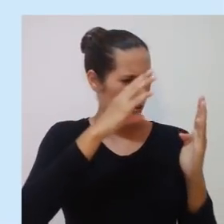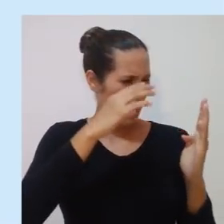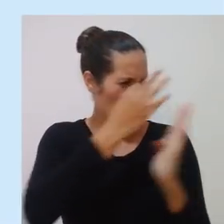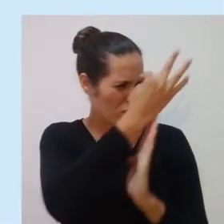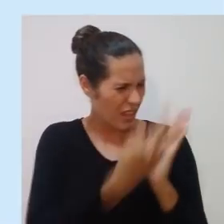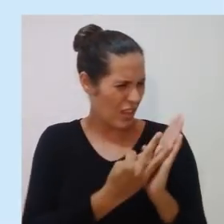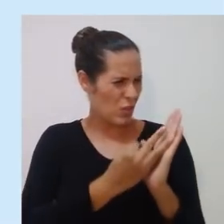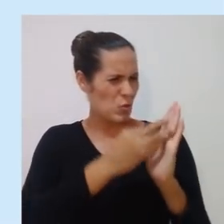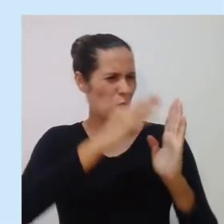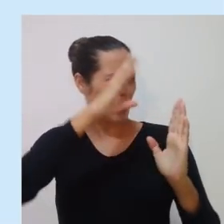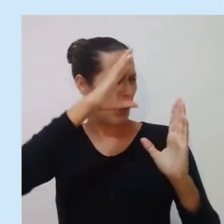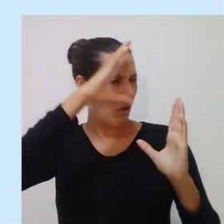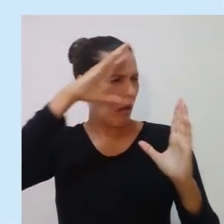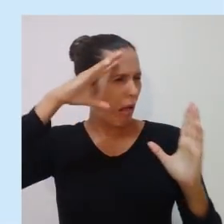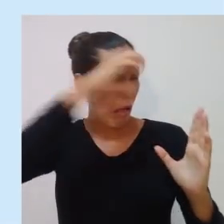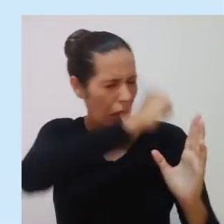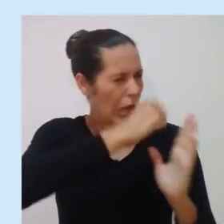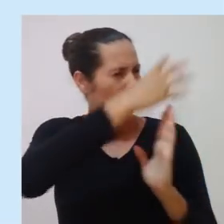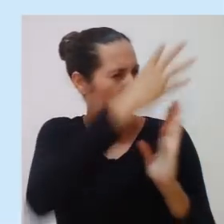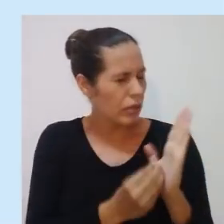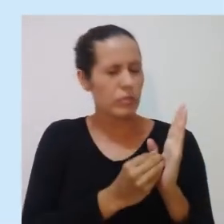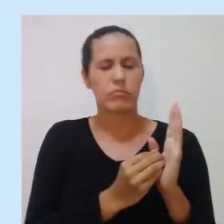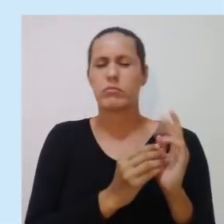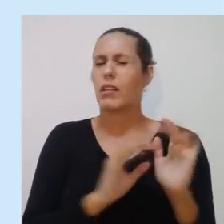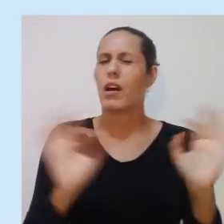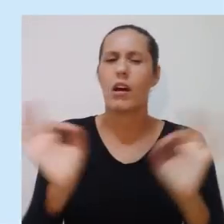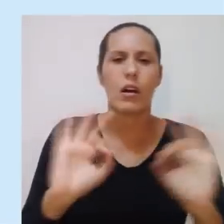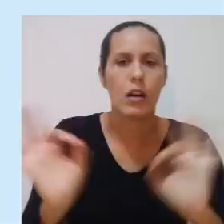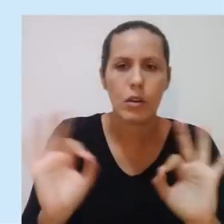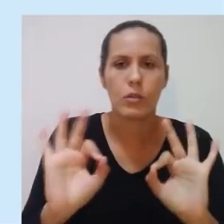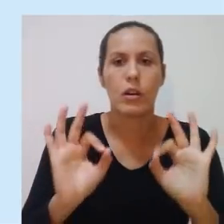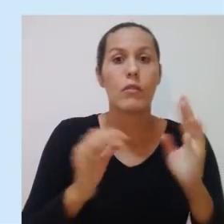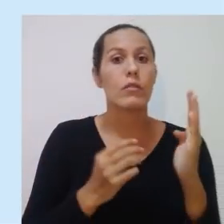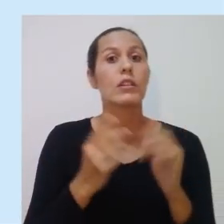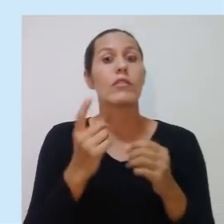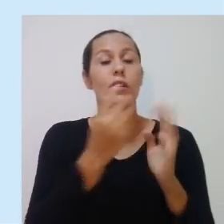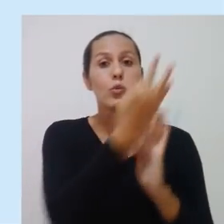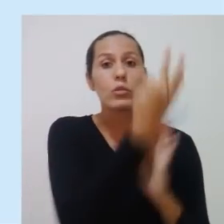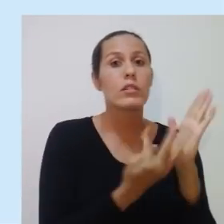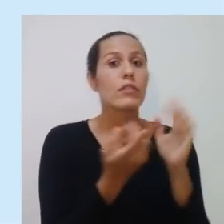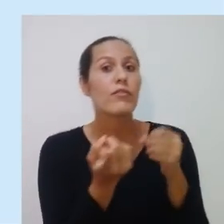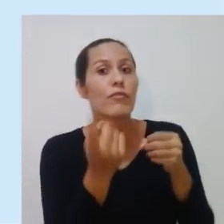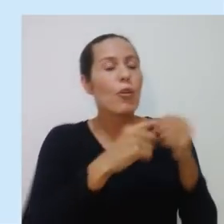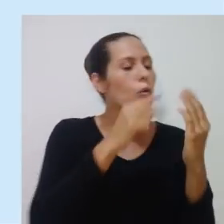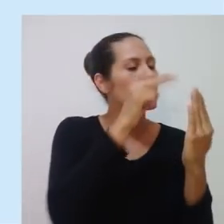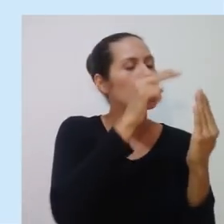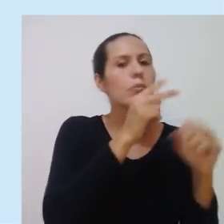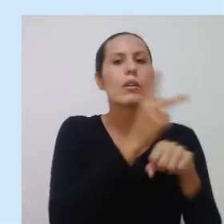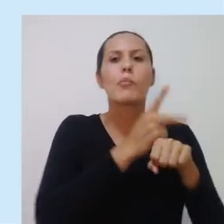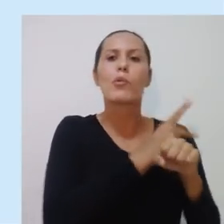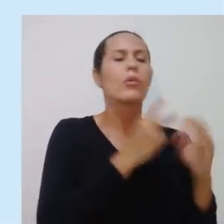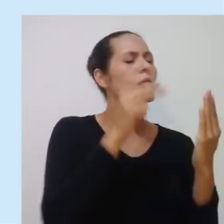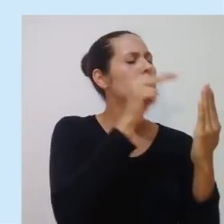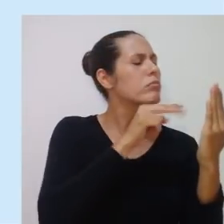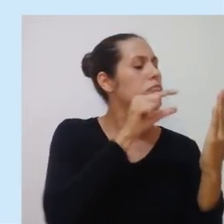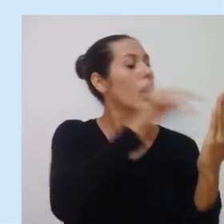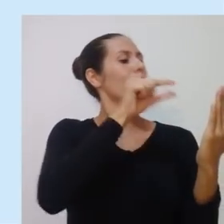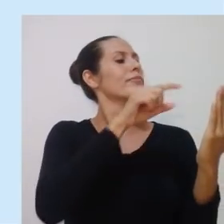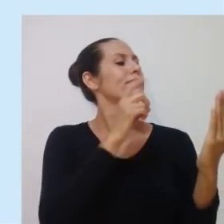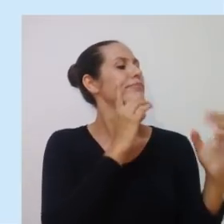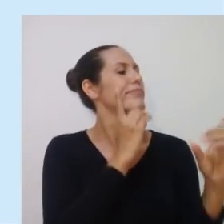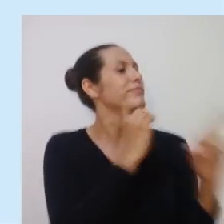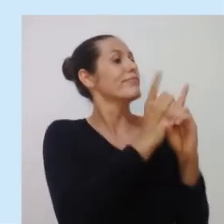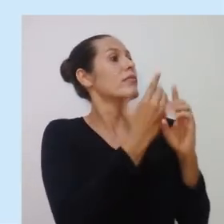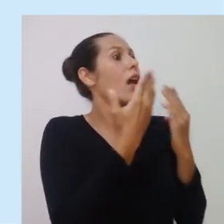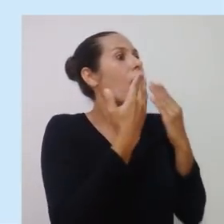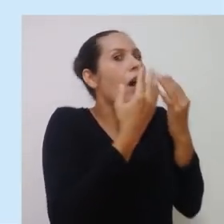grande compreensão. Não, nada disso. É só uma localização de informação, porque ela está